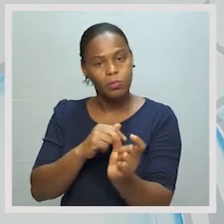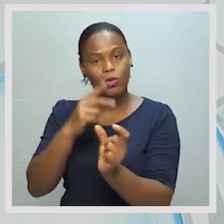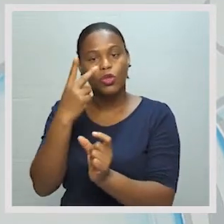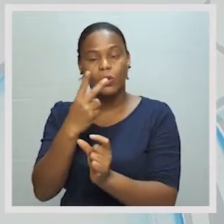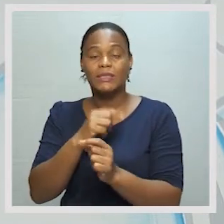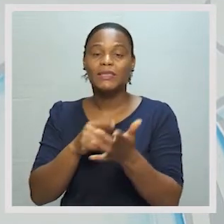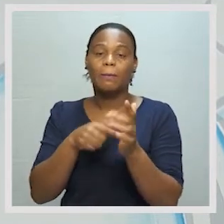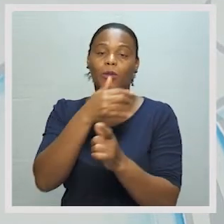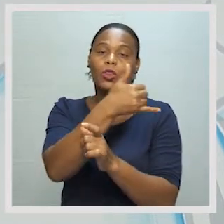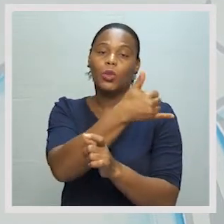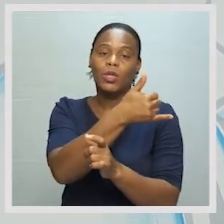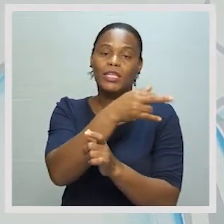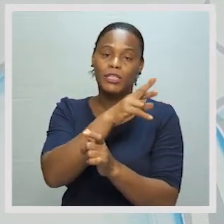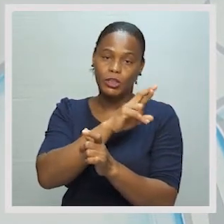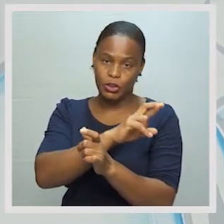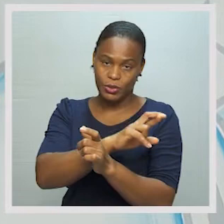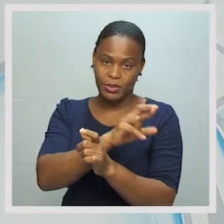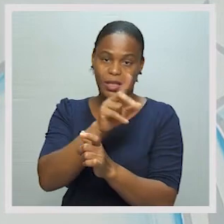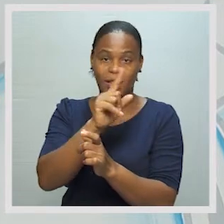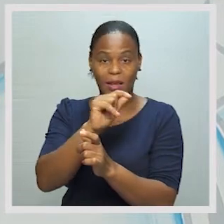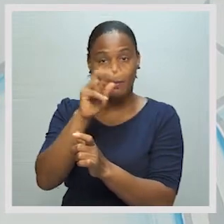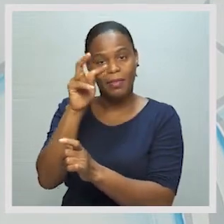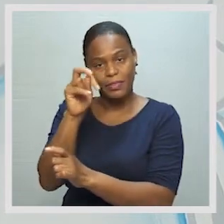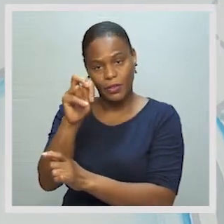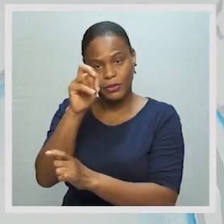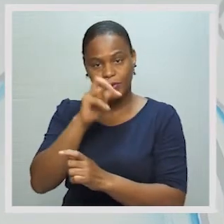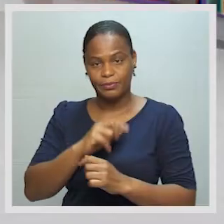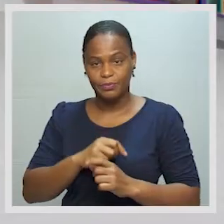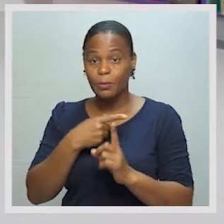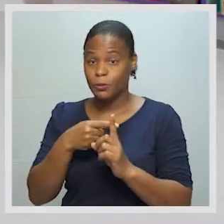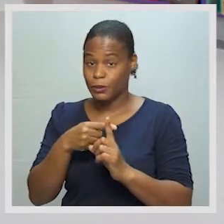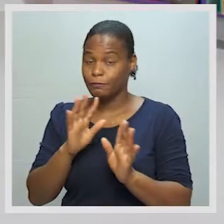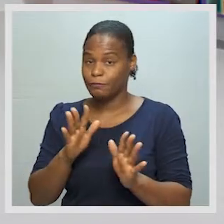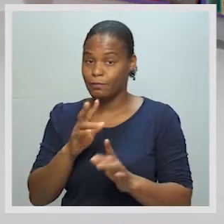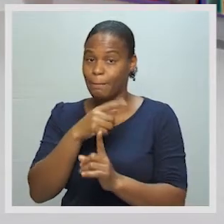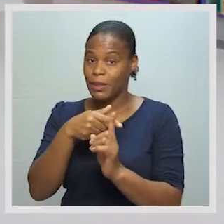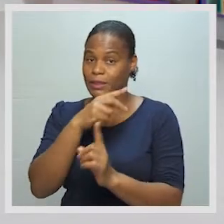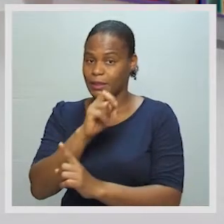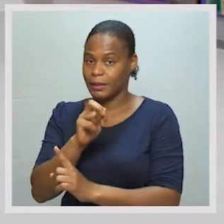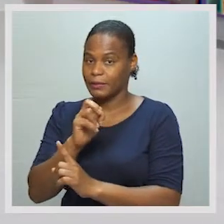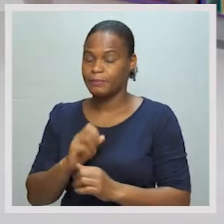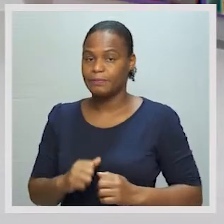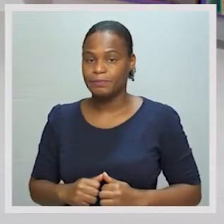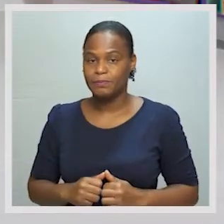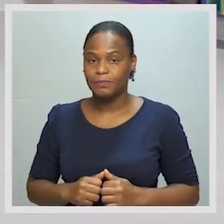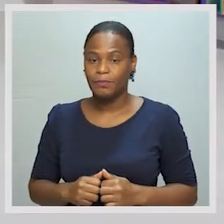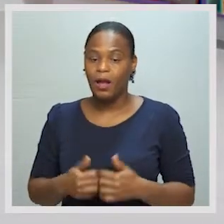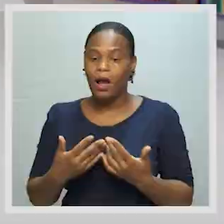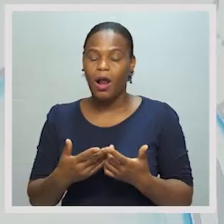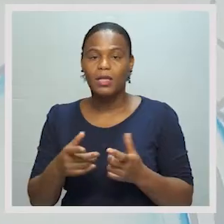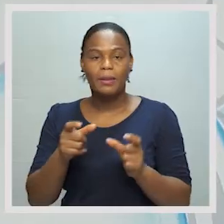o 2x e também o 3, positivo. Então,